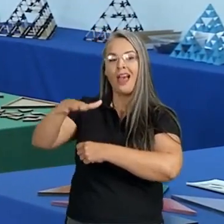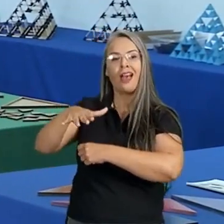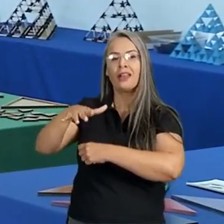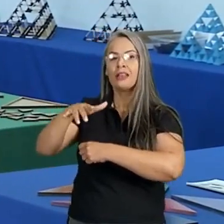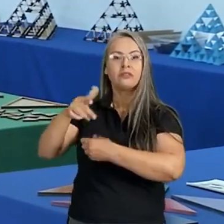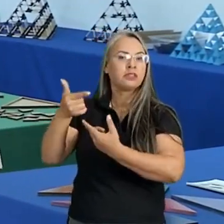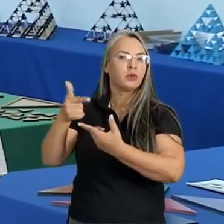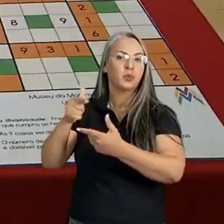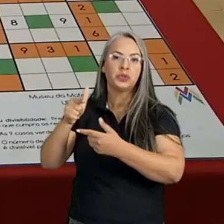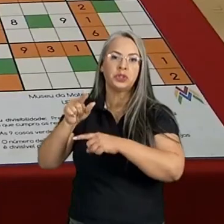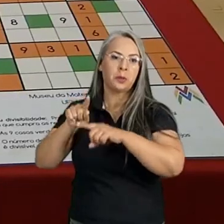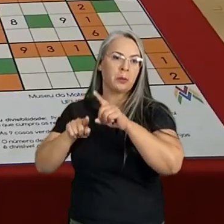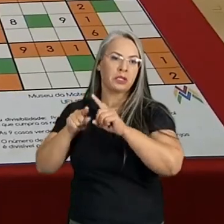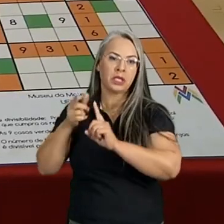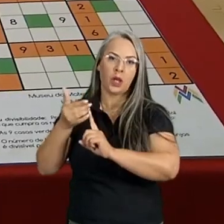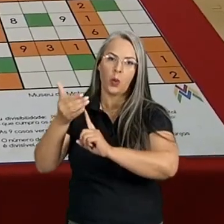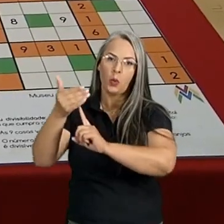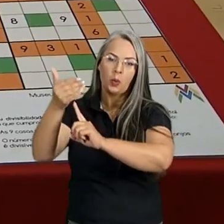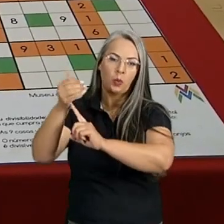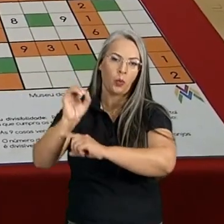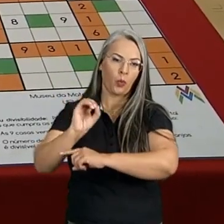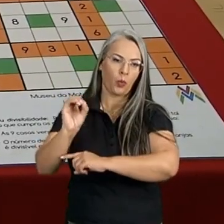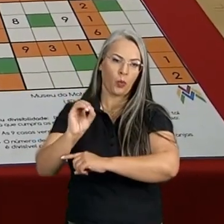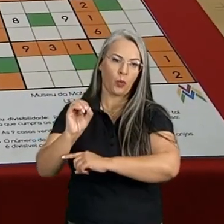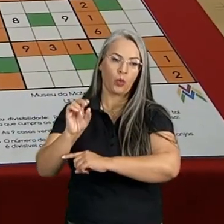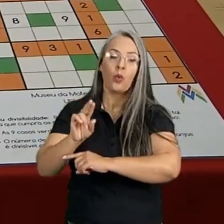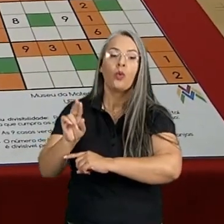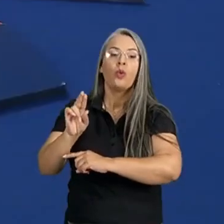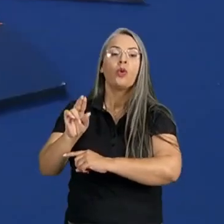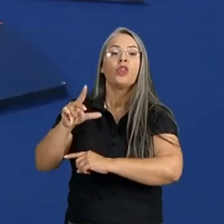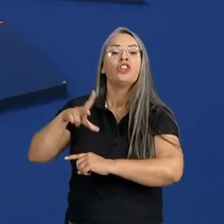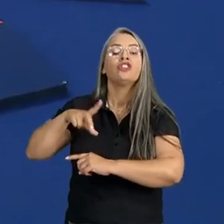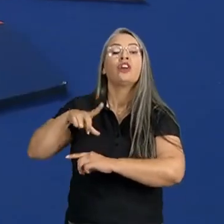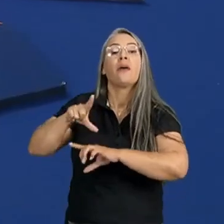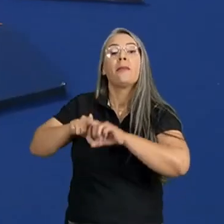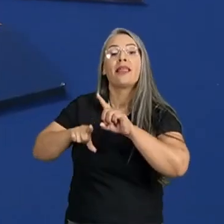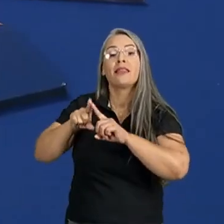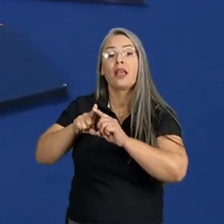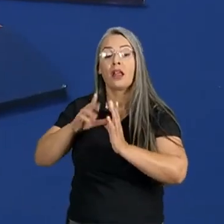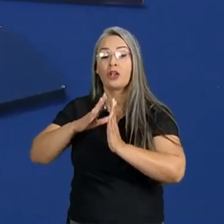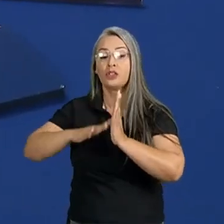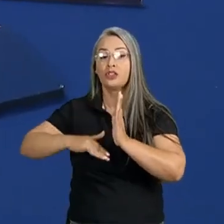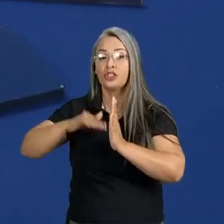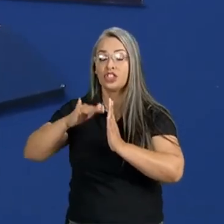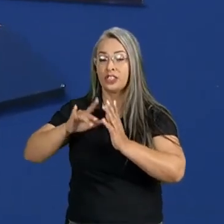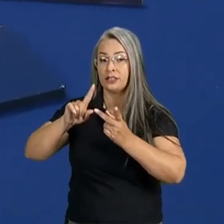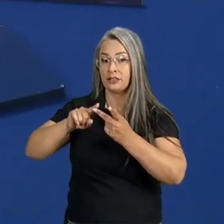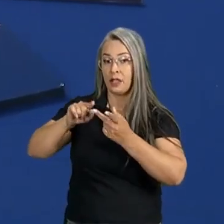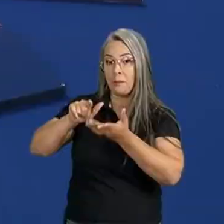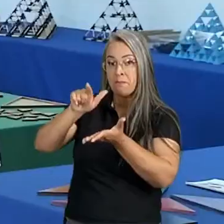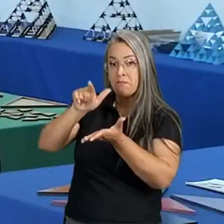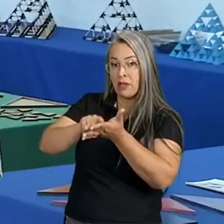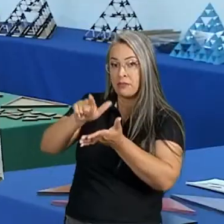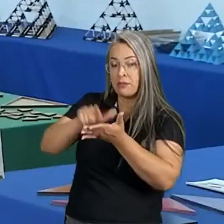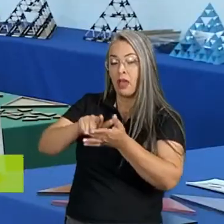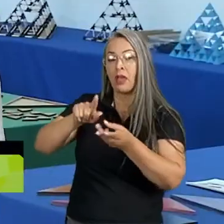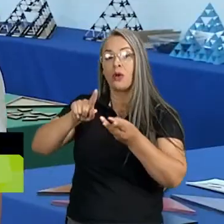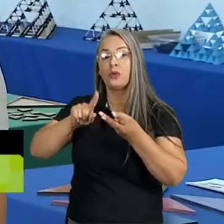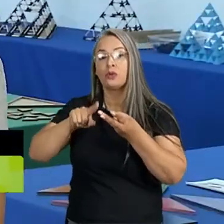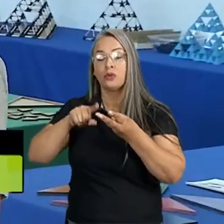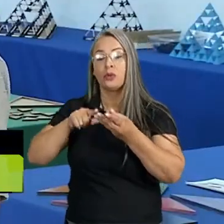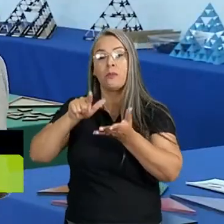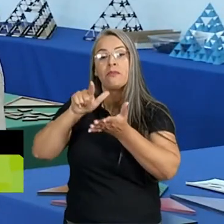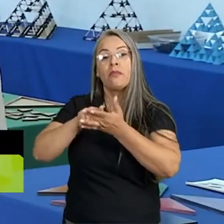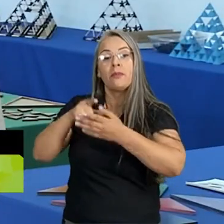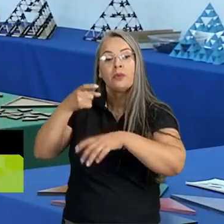Então a gente tem que eu sou papelão papel cola muita tinta e aí daí é procurar essa ideia e essa